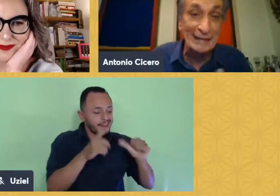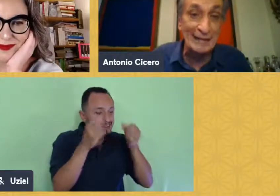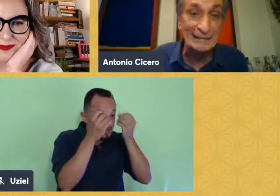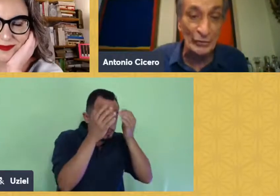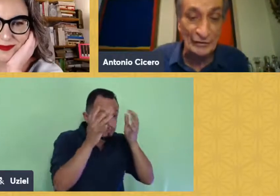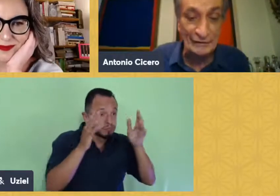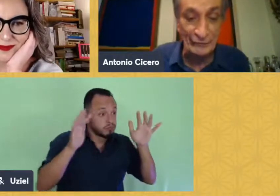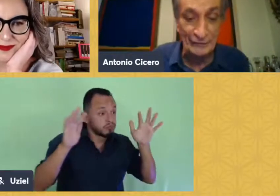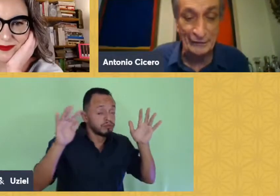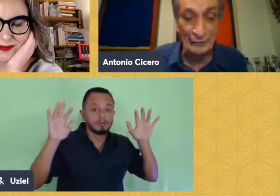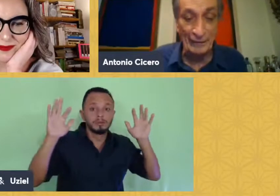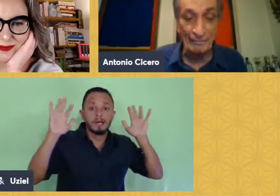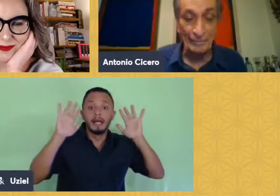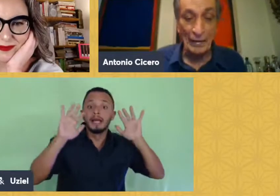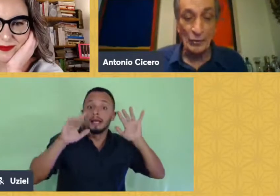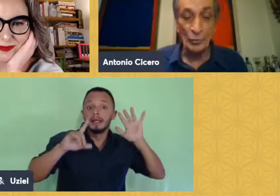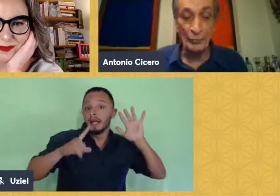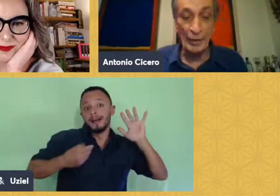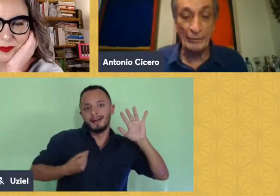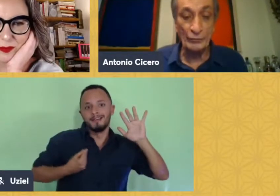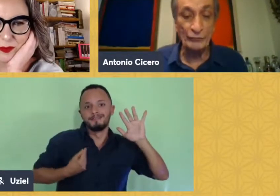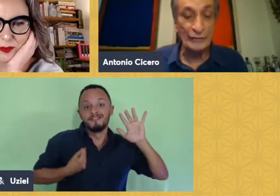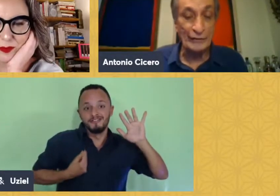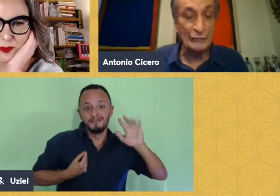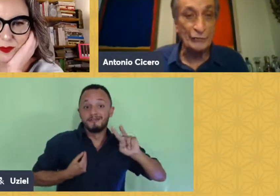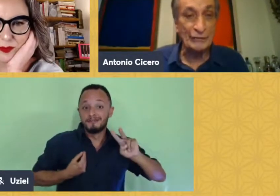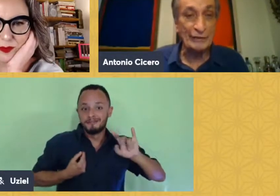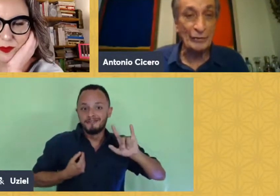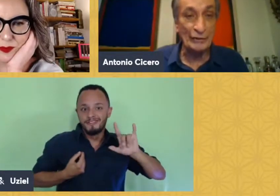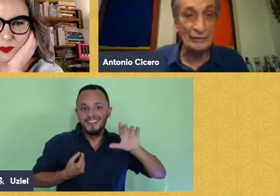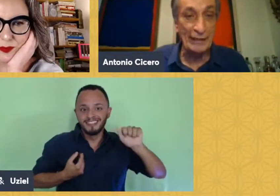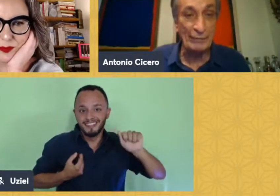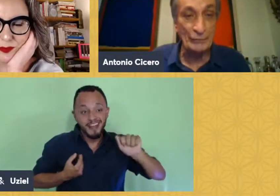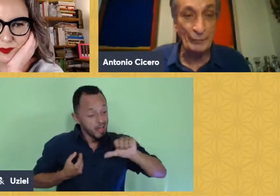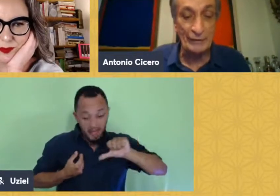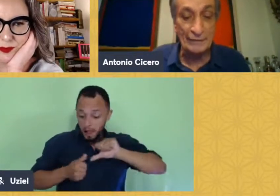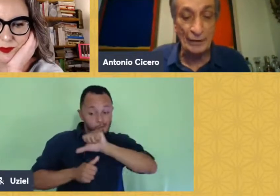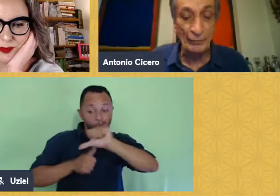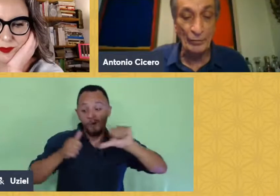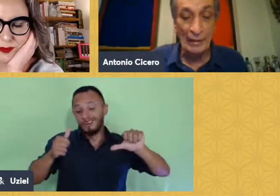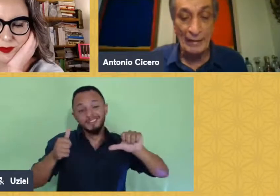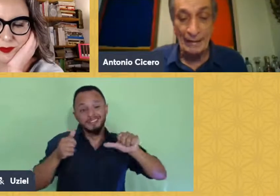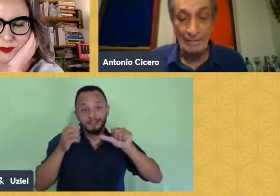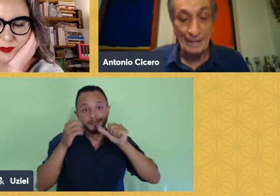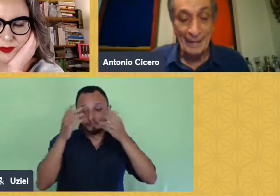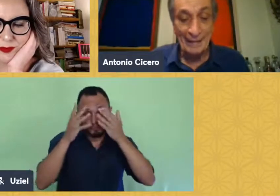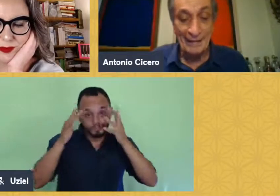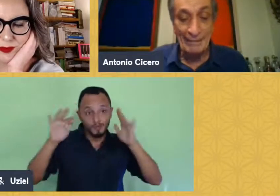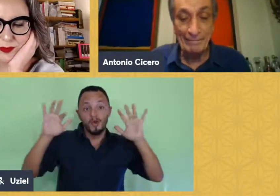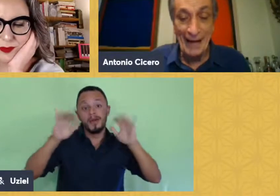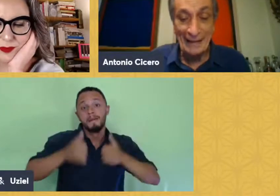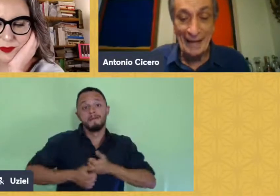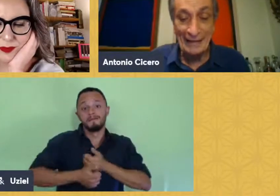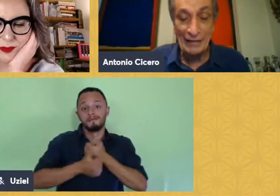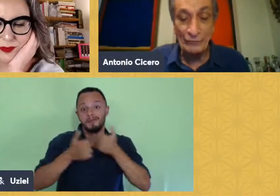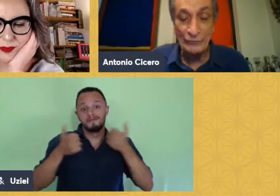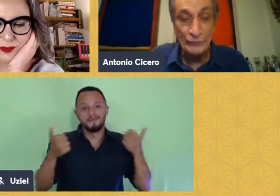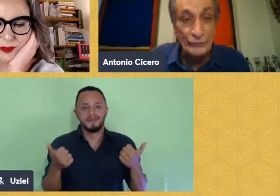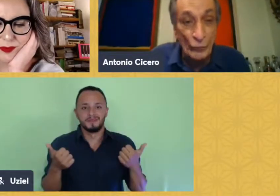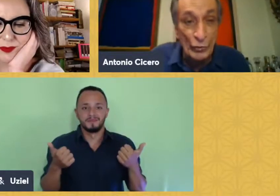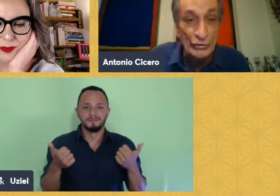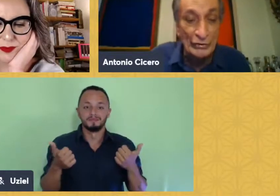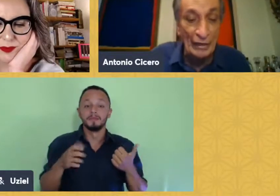Isso enriquece a nossa vida, não é? O poema do Vinícius, que nós lemos, por exemplo, ele embaralha